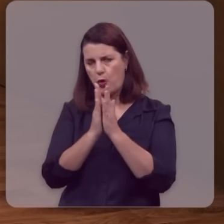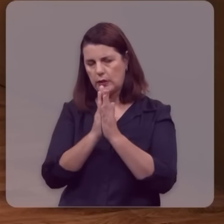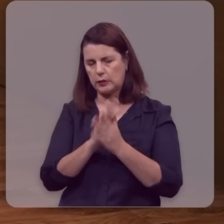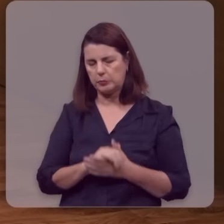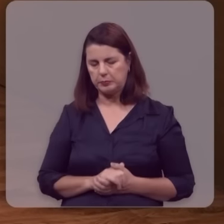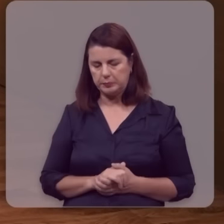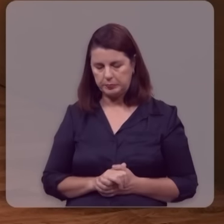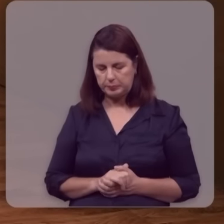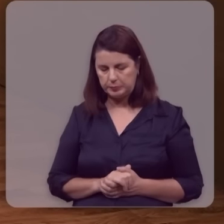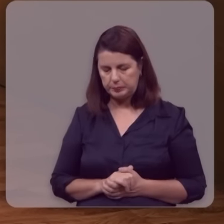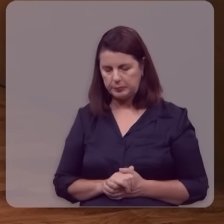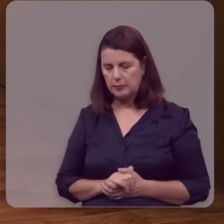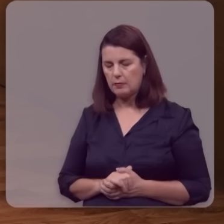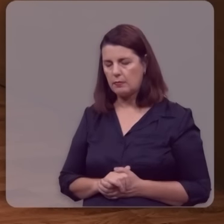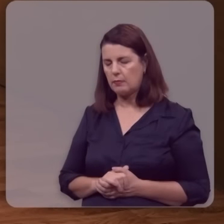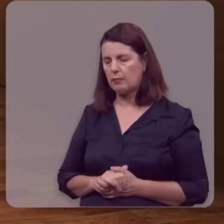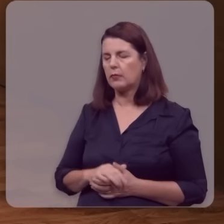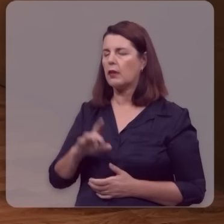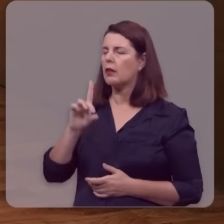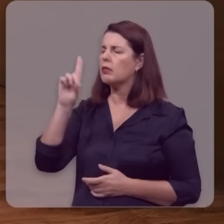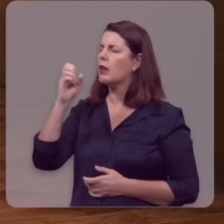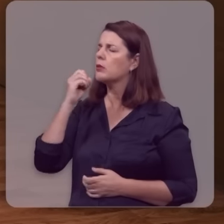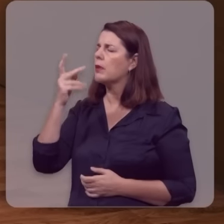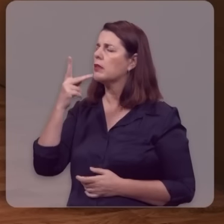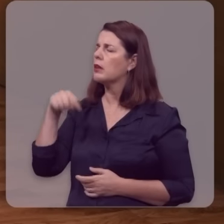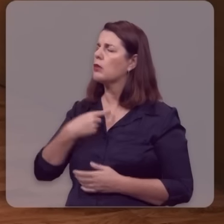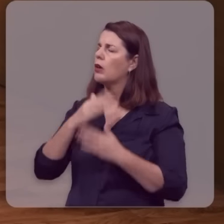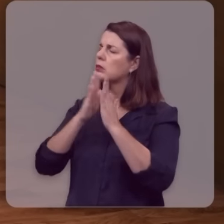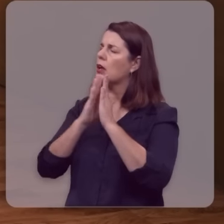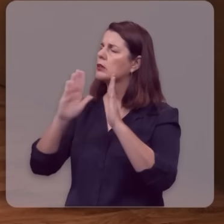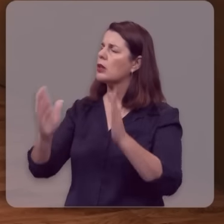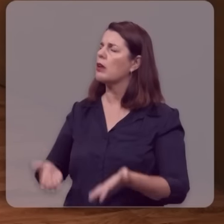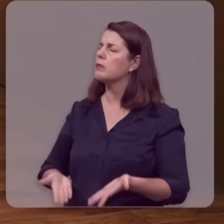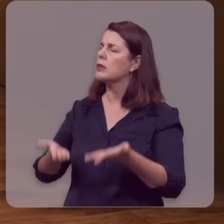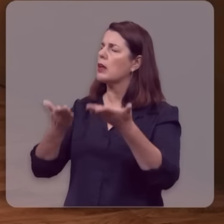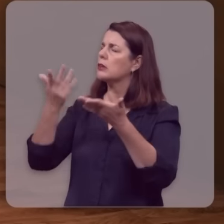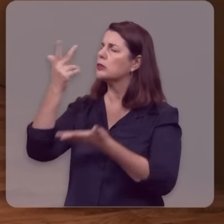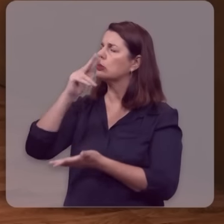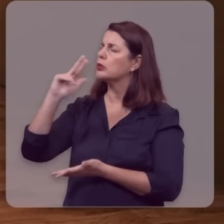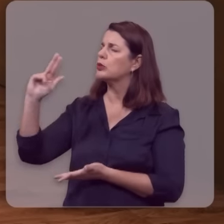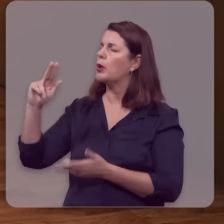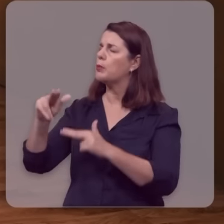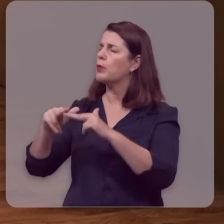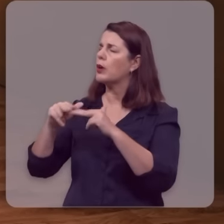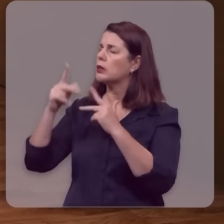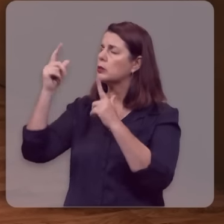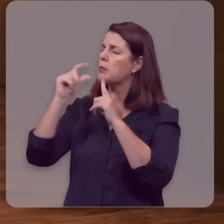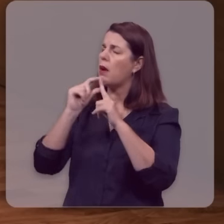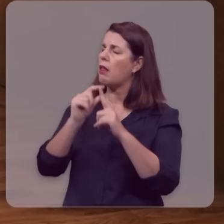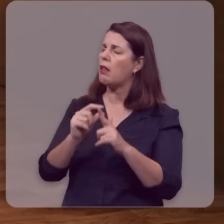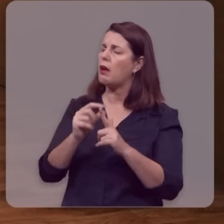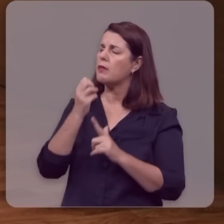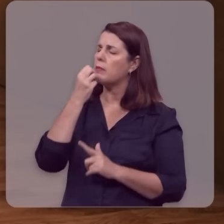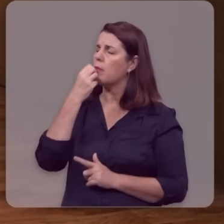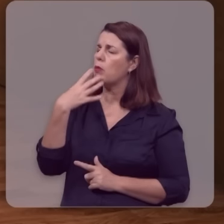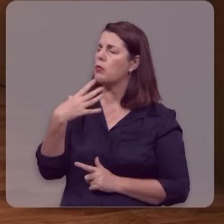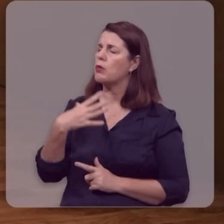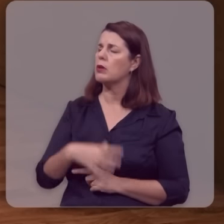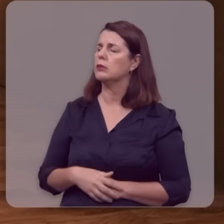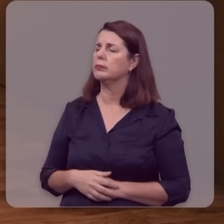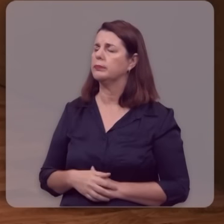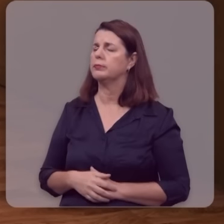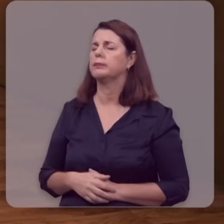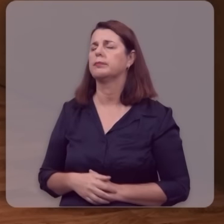com você Deus bendito nós te adoramos e Exaltamos o teu nome pela tua palavra tão